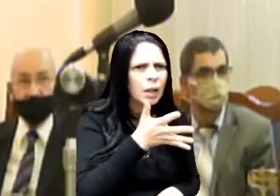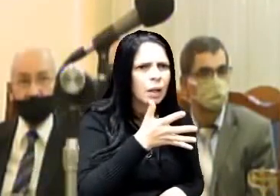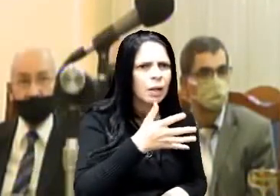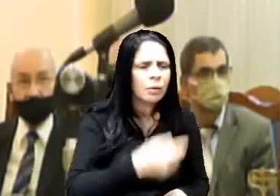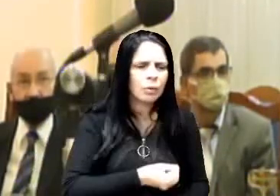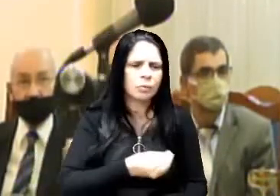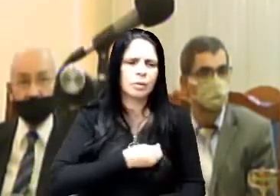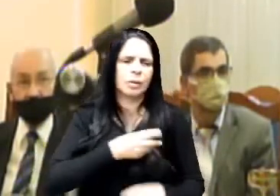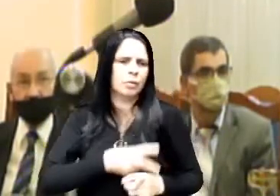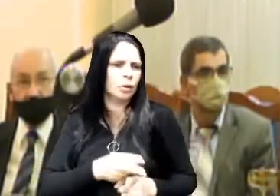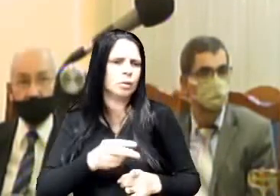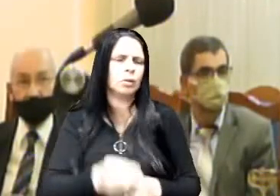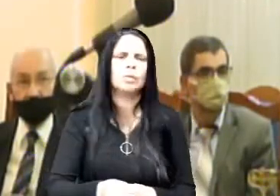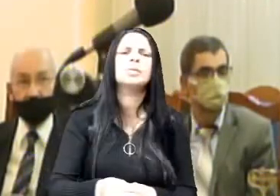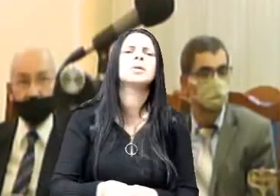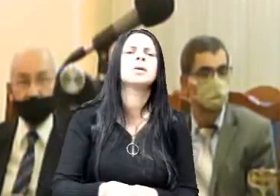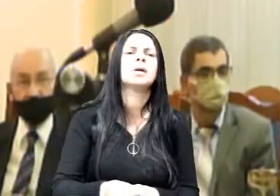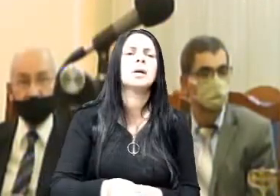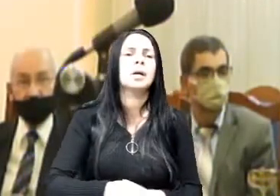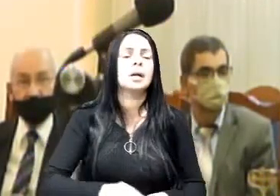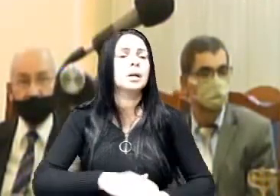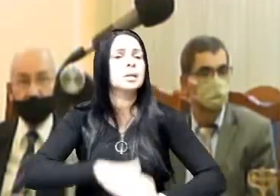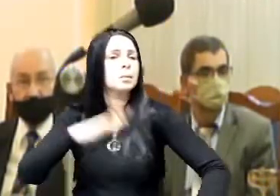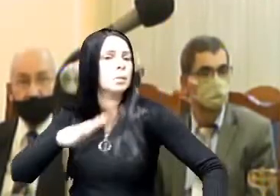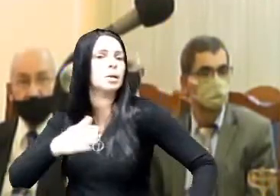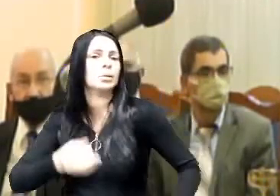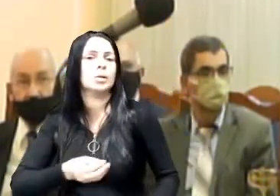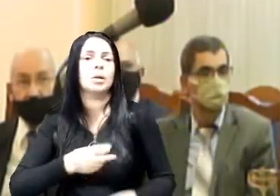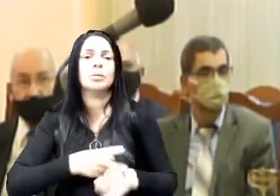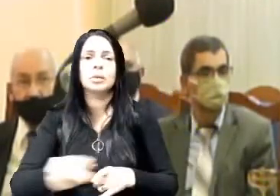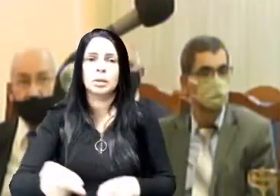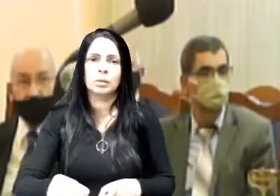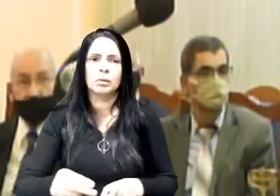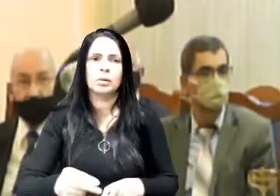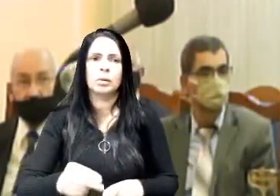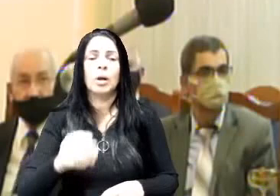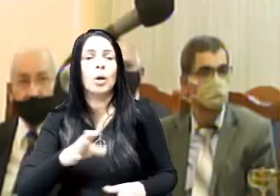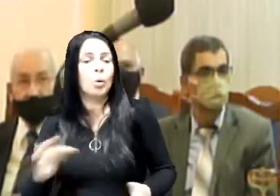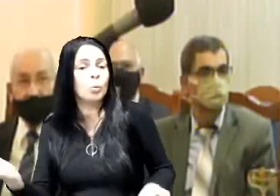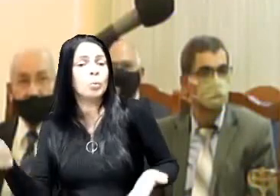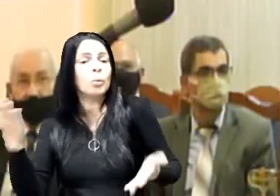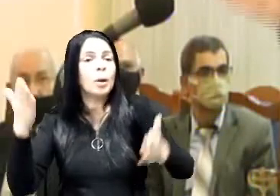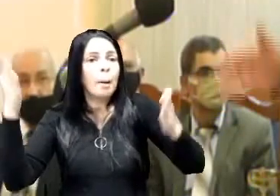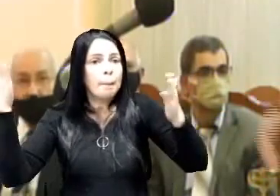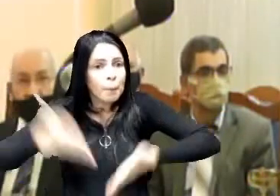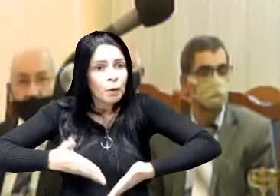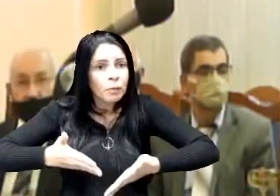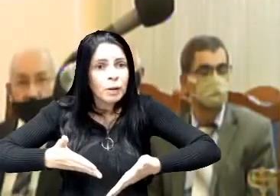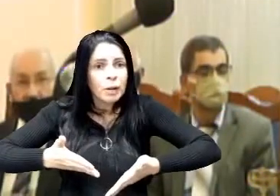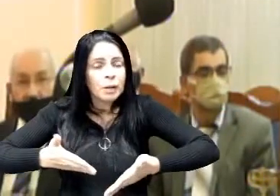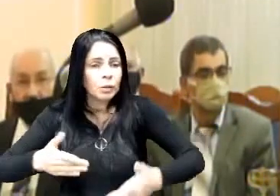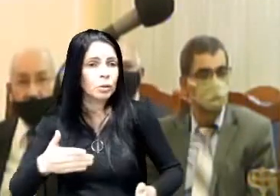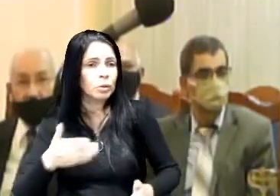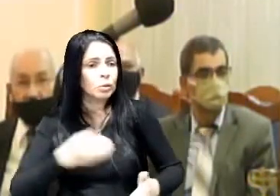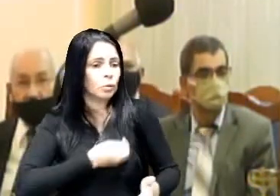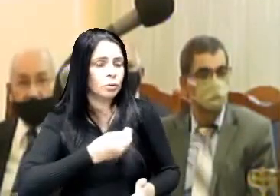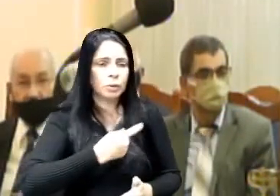vitoriosa? Quer ser mais do que um vencedor? Quando a prova chegar, dê glória a Deus.